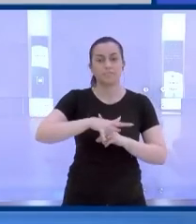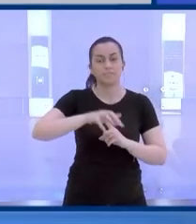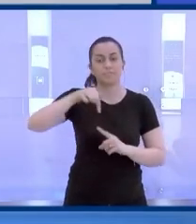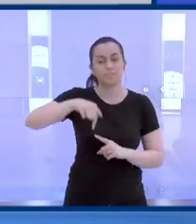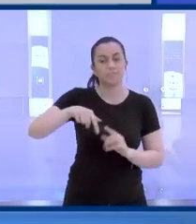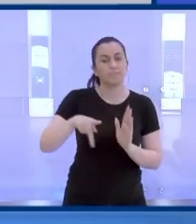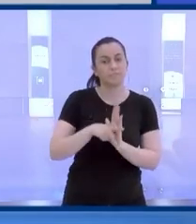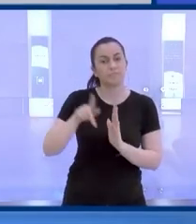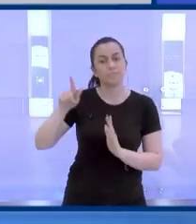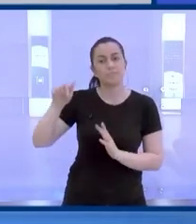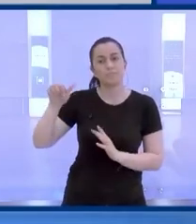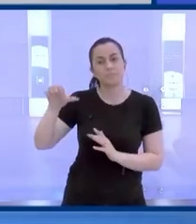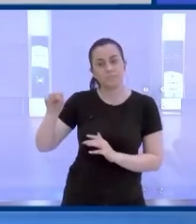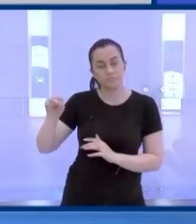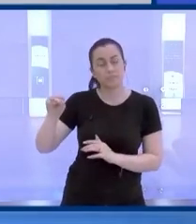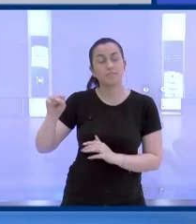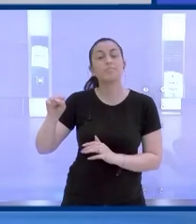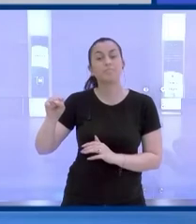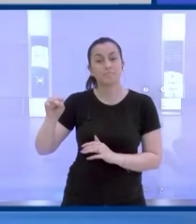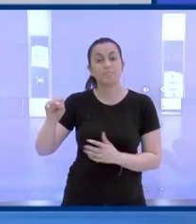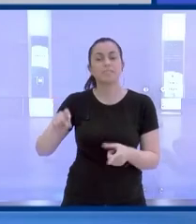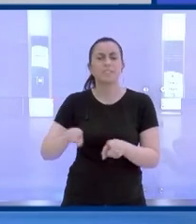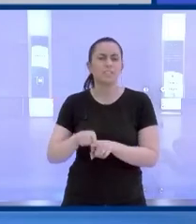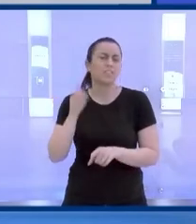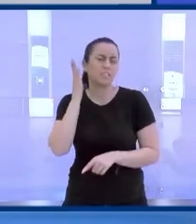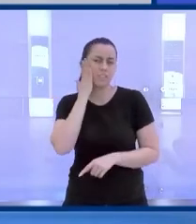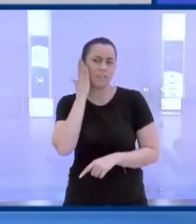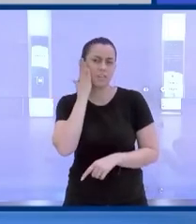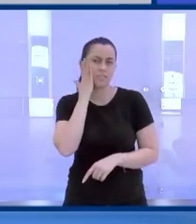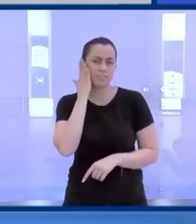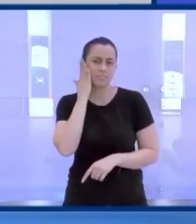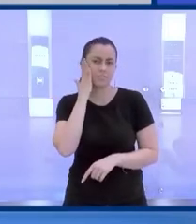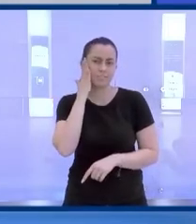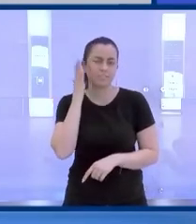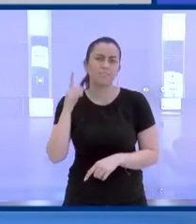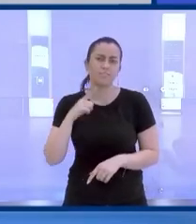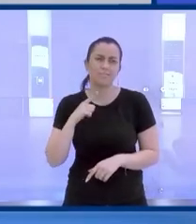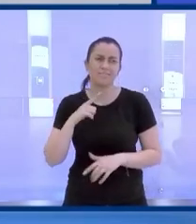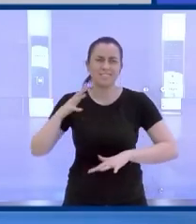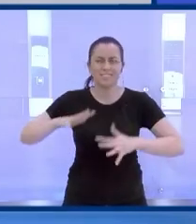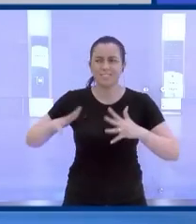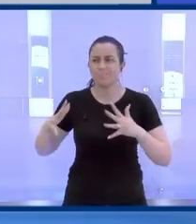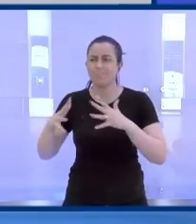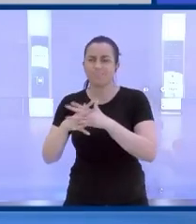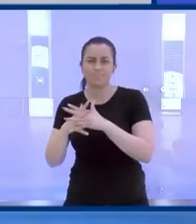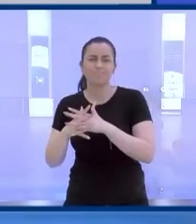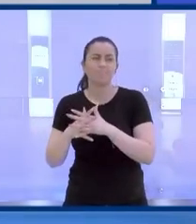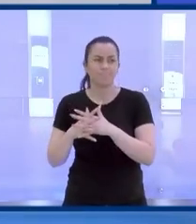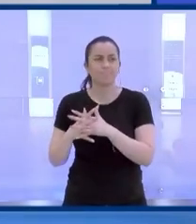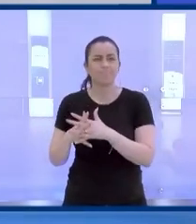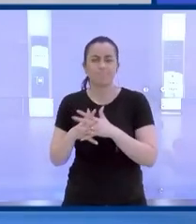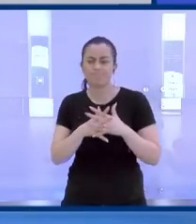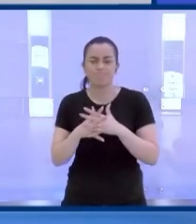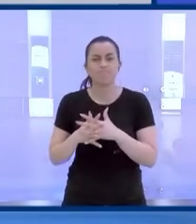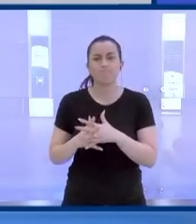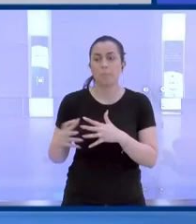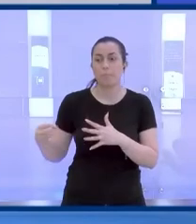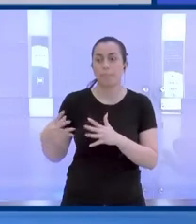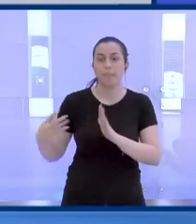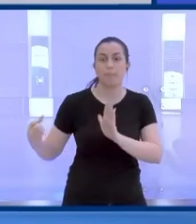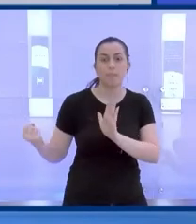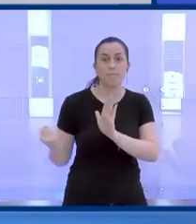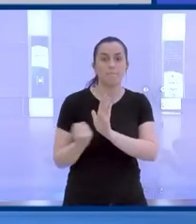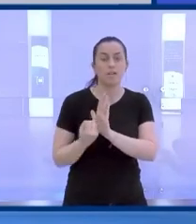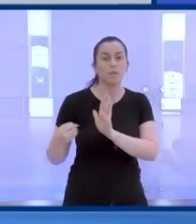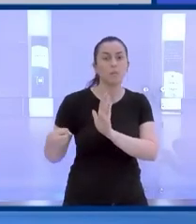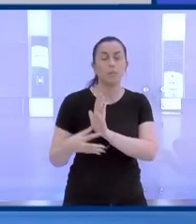mercado de gás, também sabemos que tem ainda alguma complexidade a ser superada nesse novo marco legal